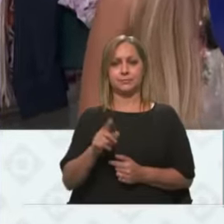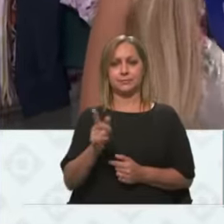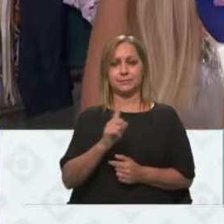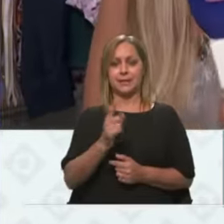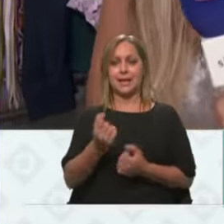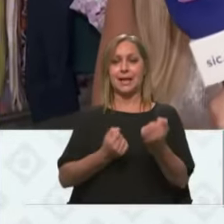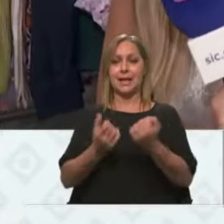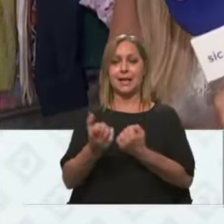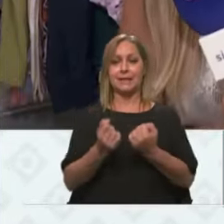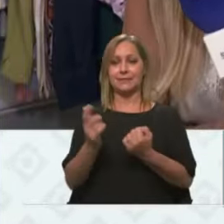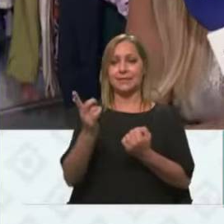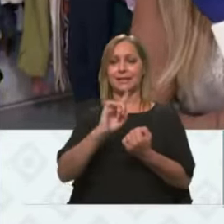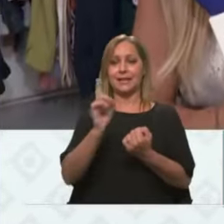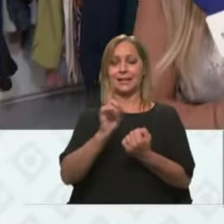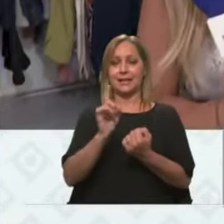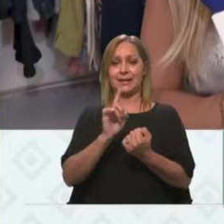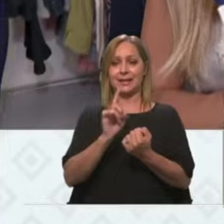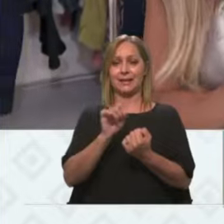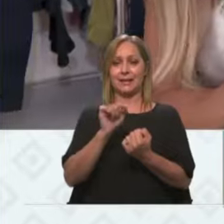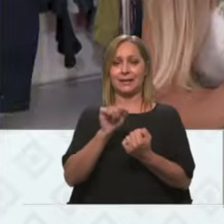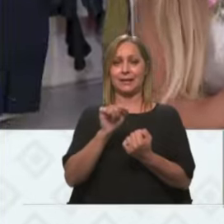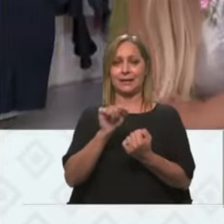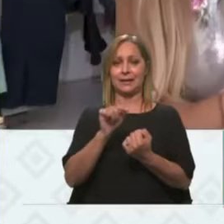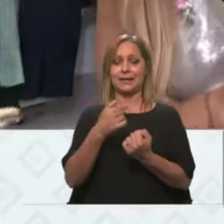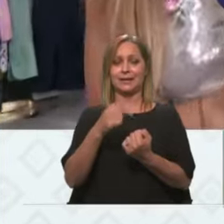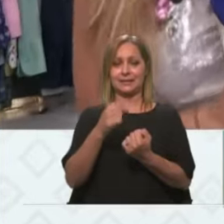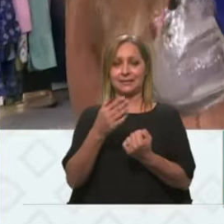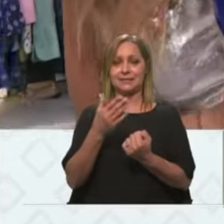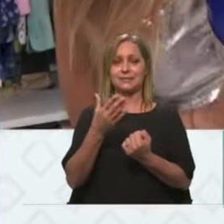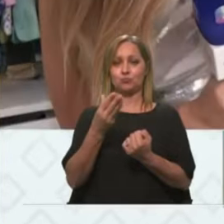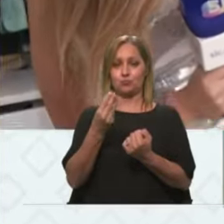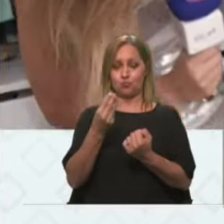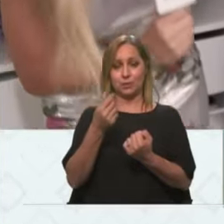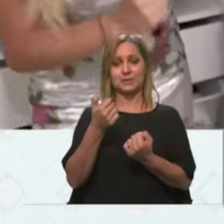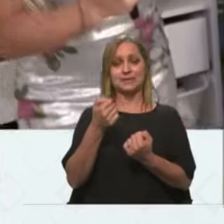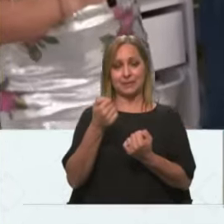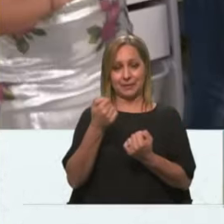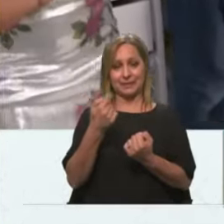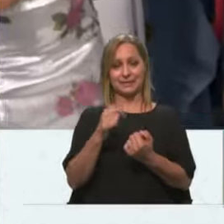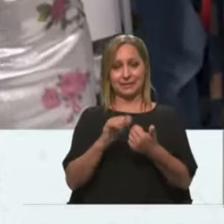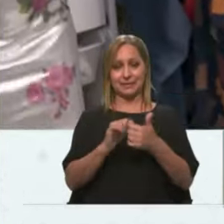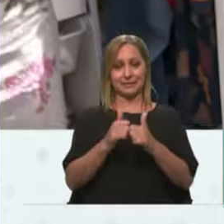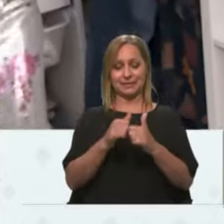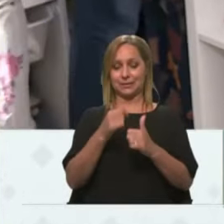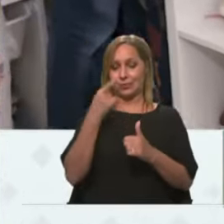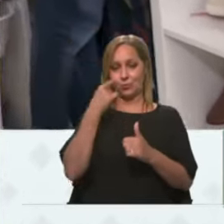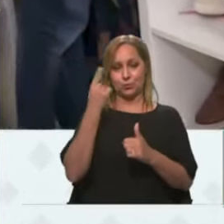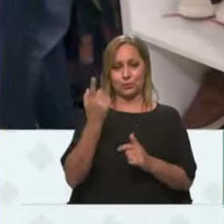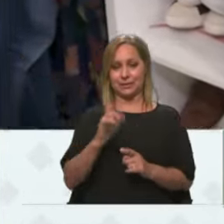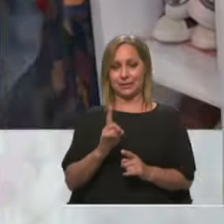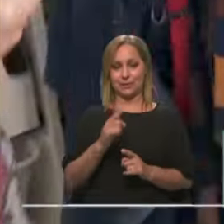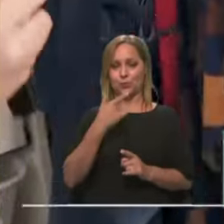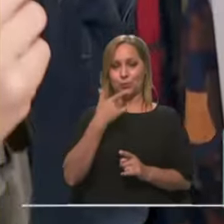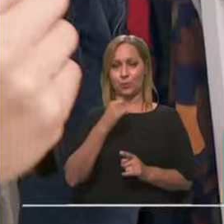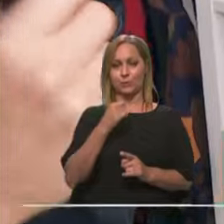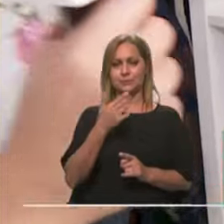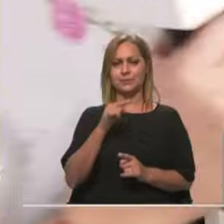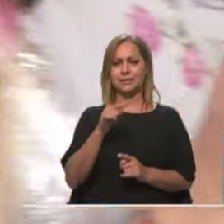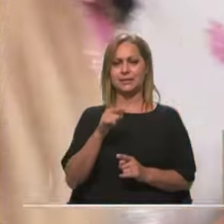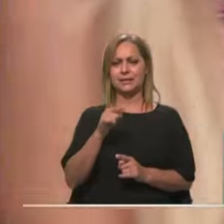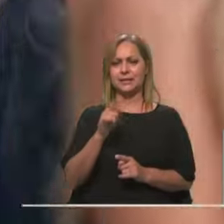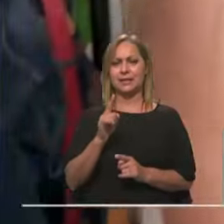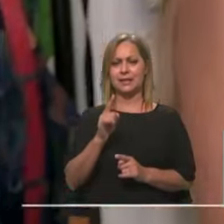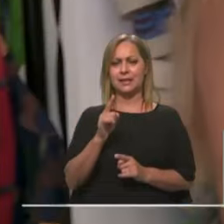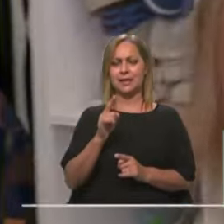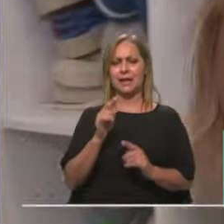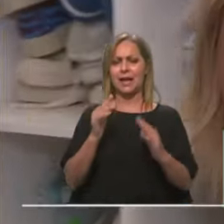gavetas... Sei lá, mostrar... É que muitos sapatos é com fartura. Ténis... Não posso. Espera lá, o que é esta